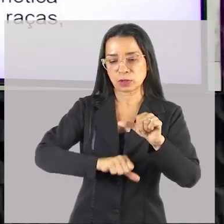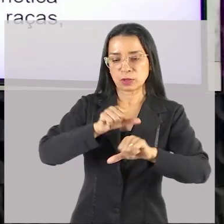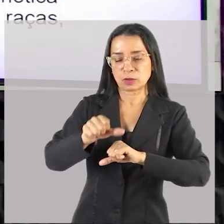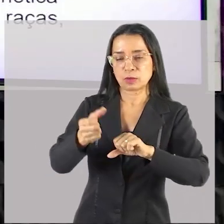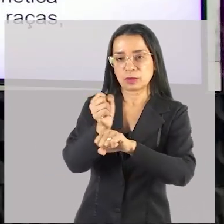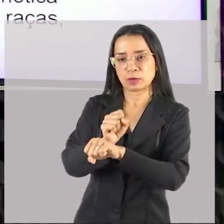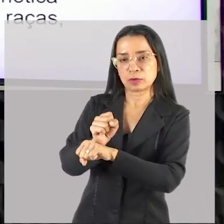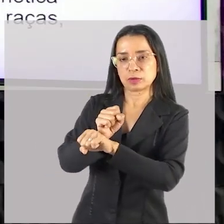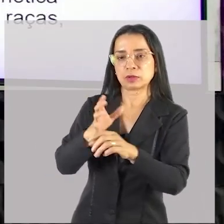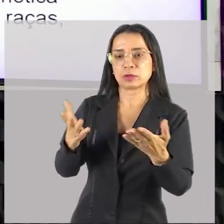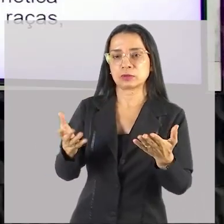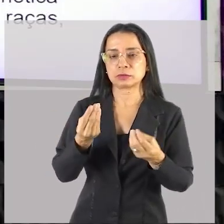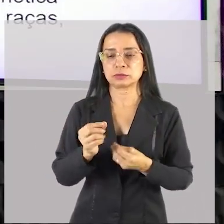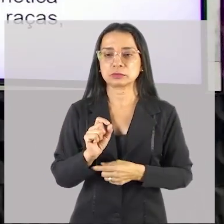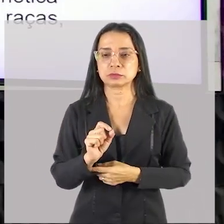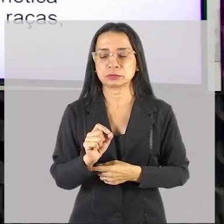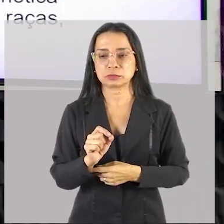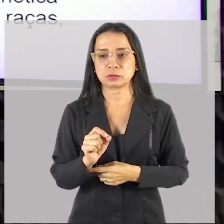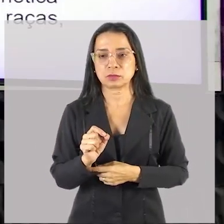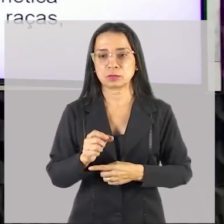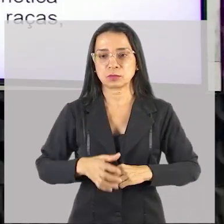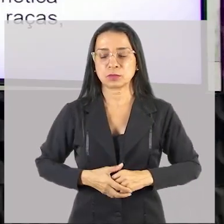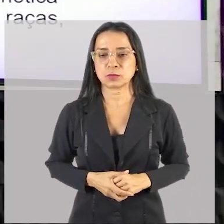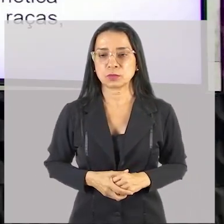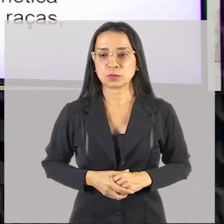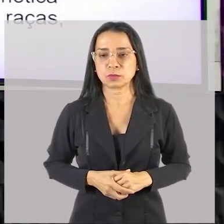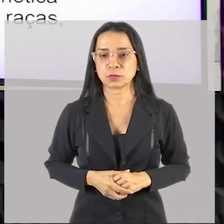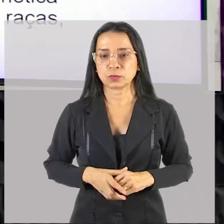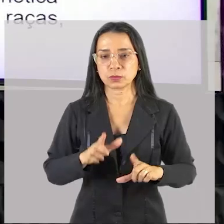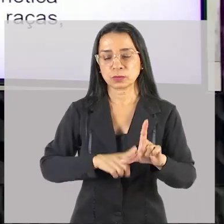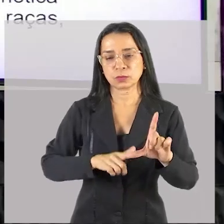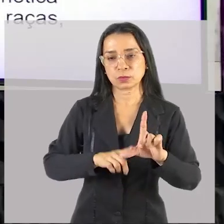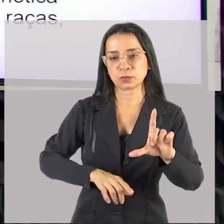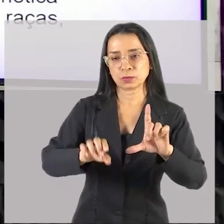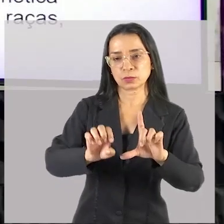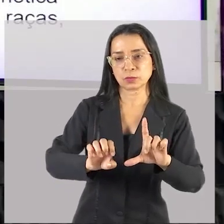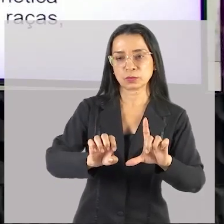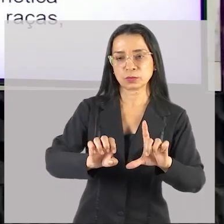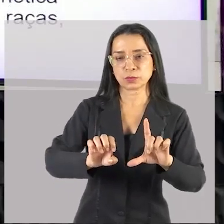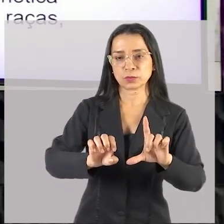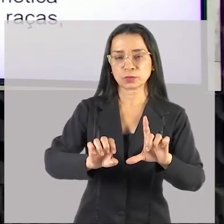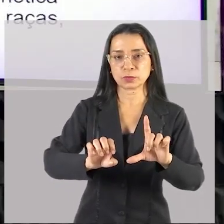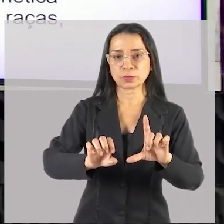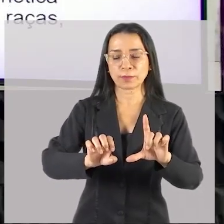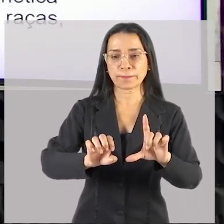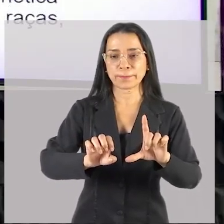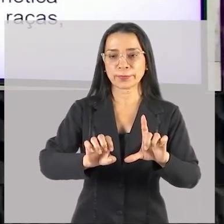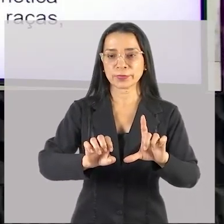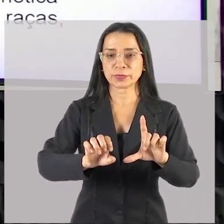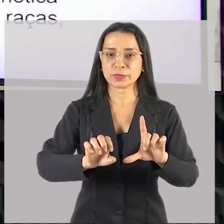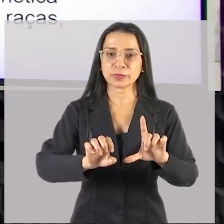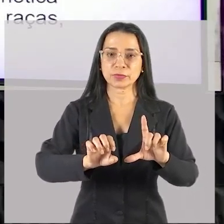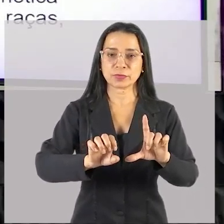não aqueles que eram de outra cor, né, vencidos de guerra. Então, letra C não pode ser.